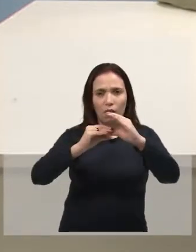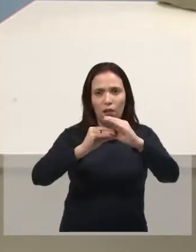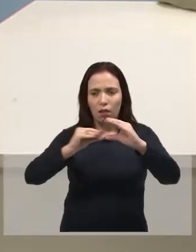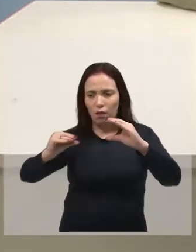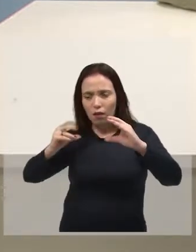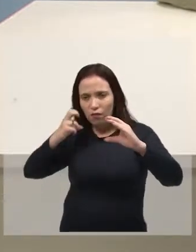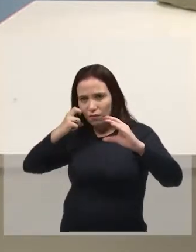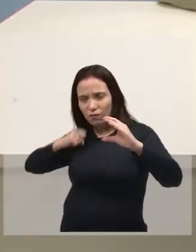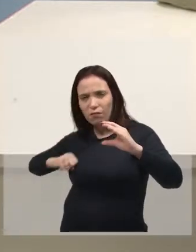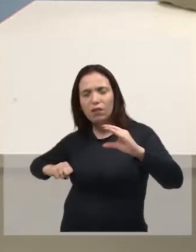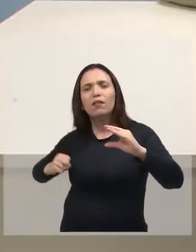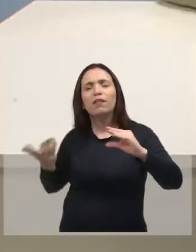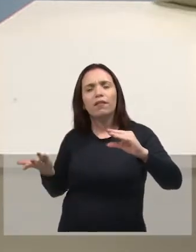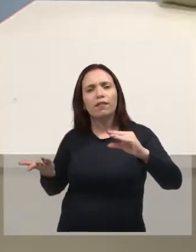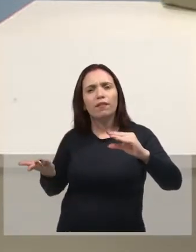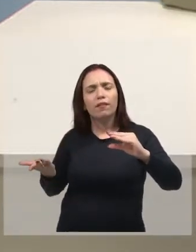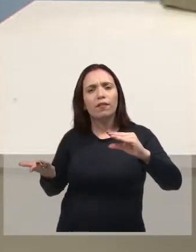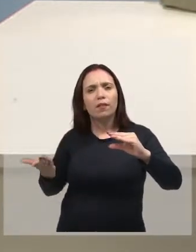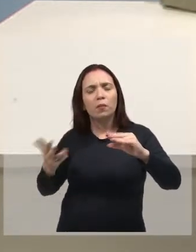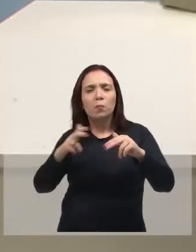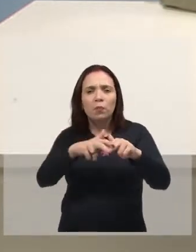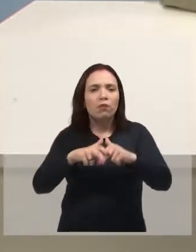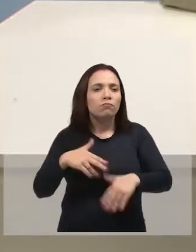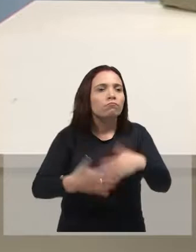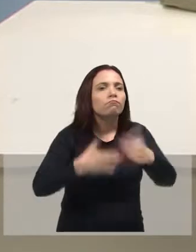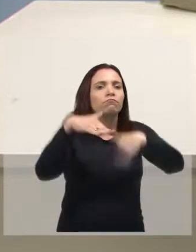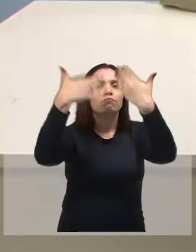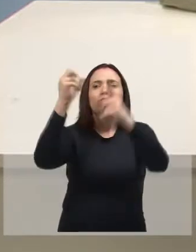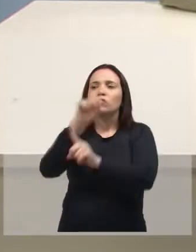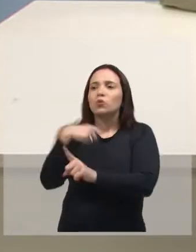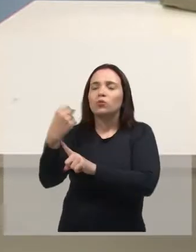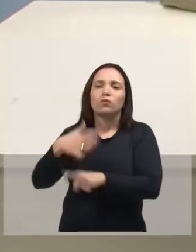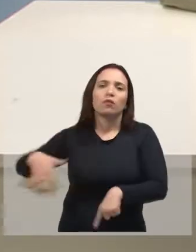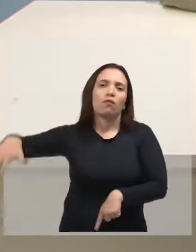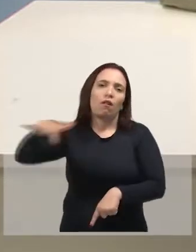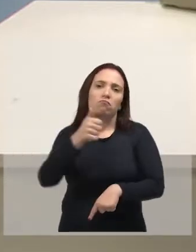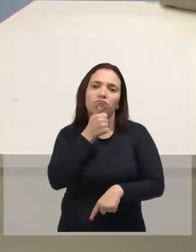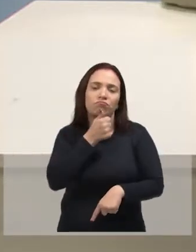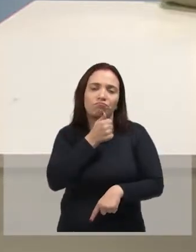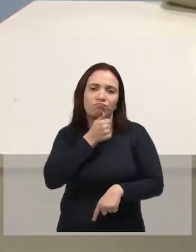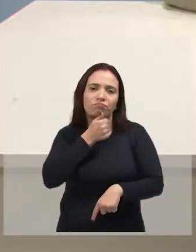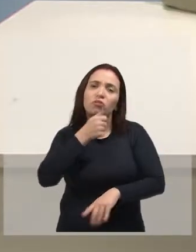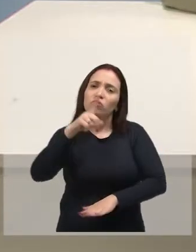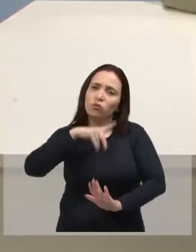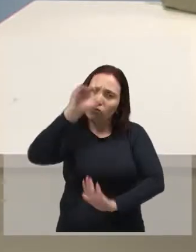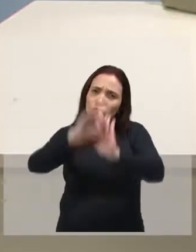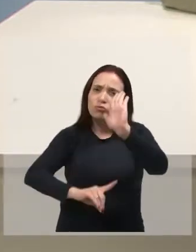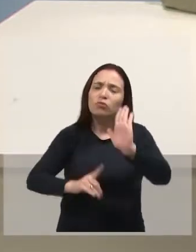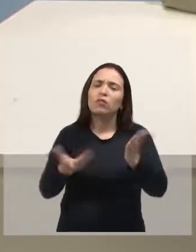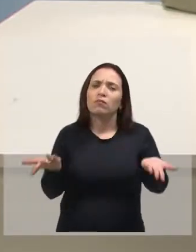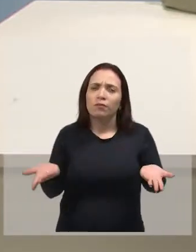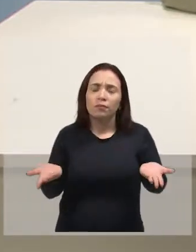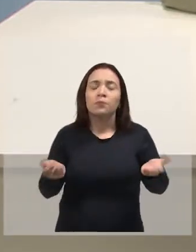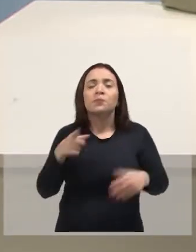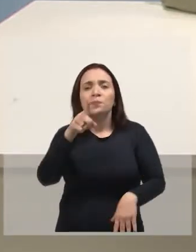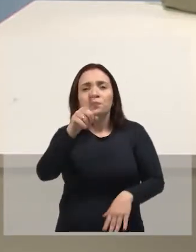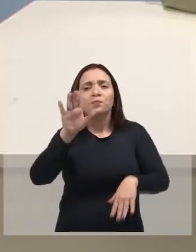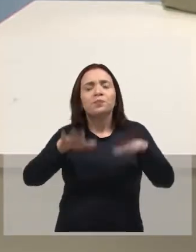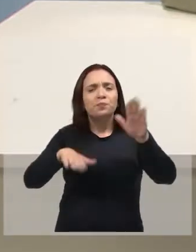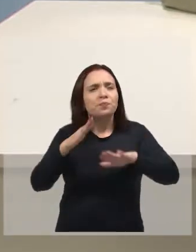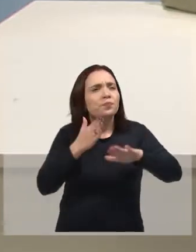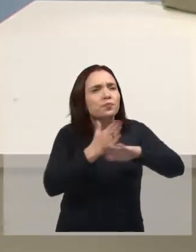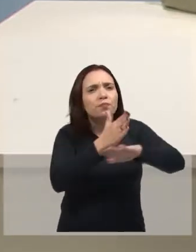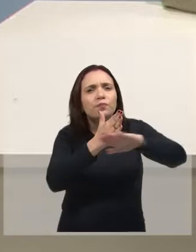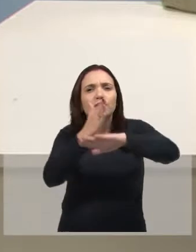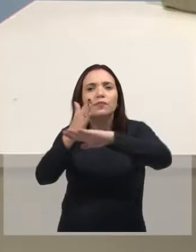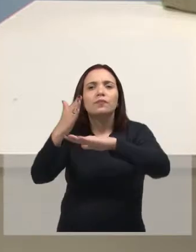né? Para dar os resultados que a população precisa, você chega, por exemplo, de direito. Você chega em cidades de médio